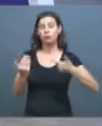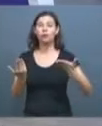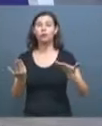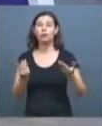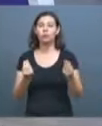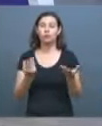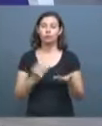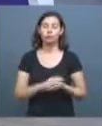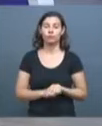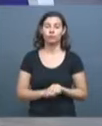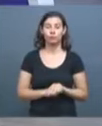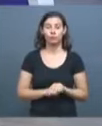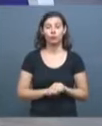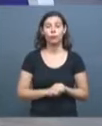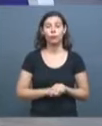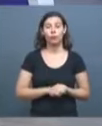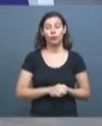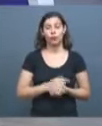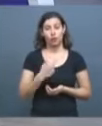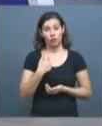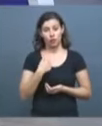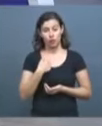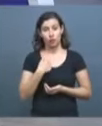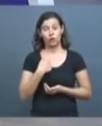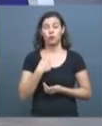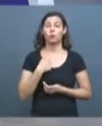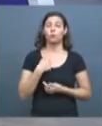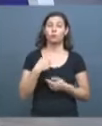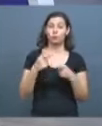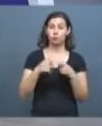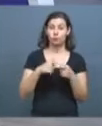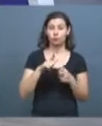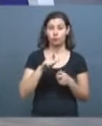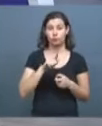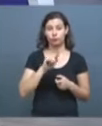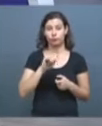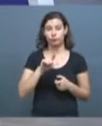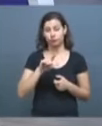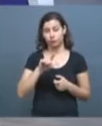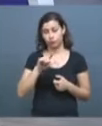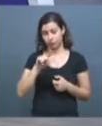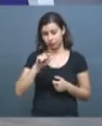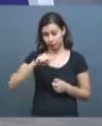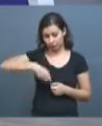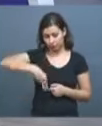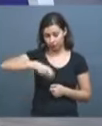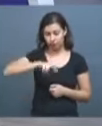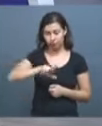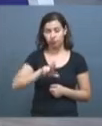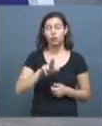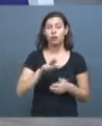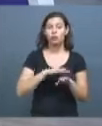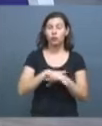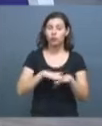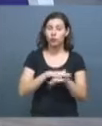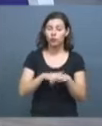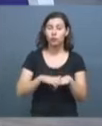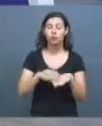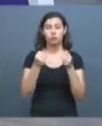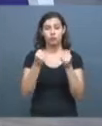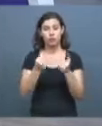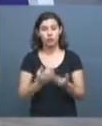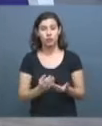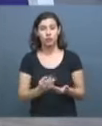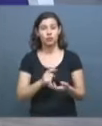Vilmar conversávamos aqui agora mesmo antes do programa e ele disse uma coisa interessante, que a falta de estresse deixa a